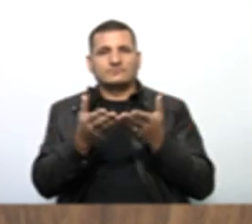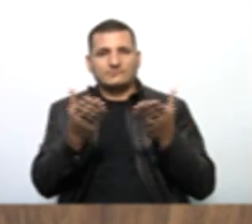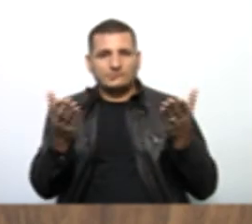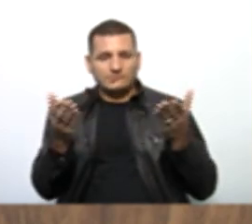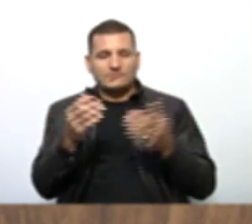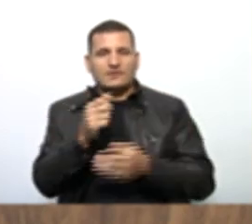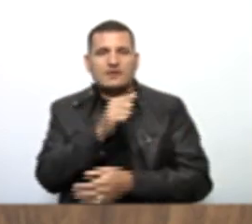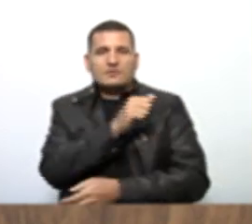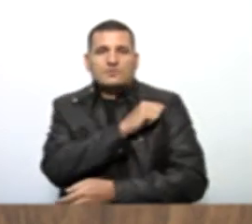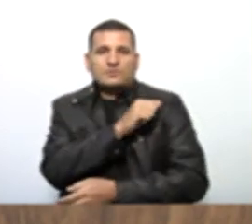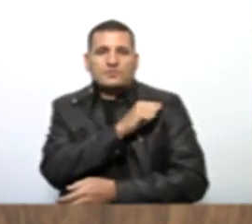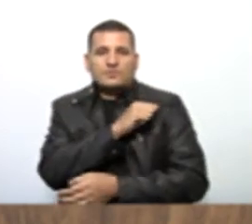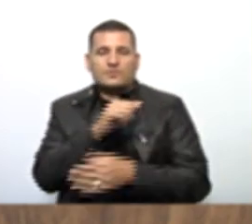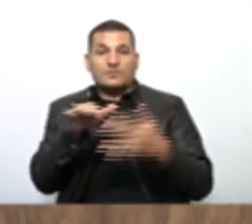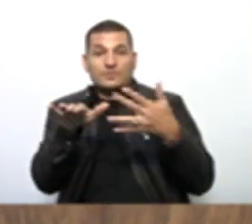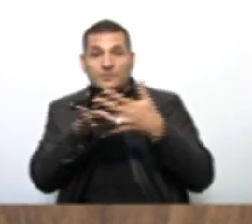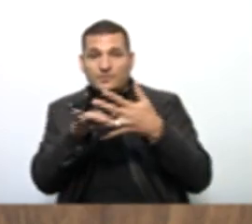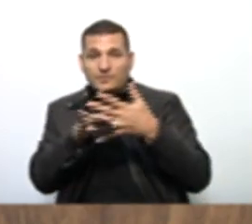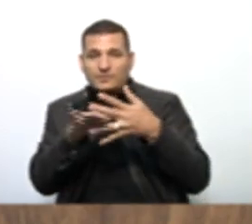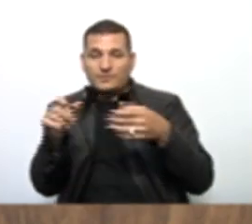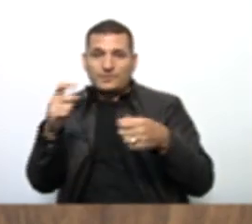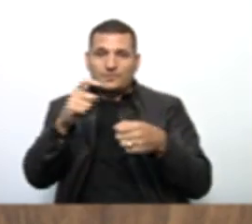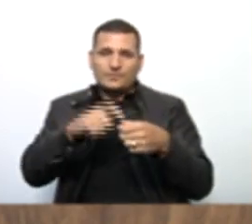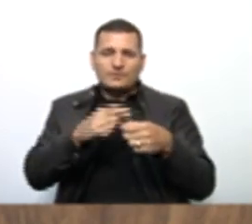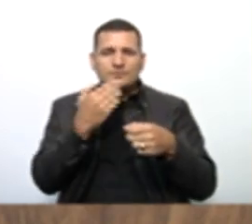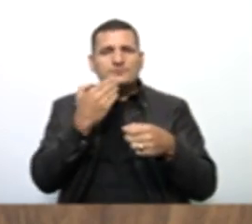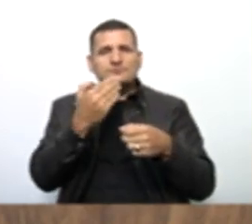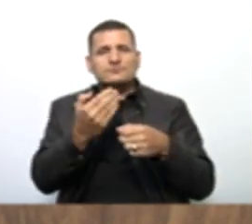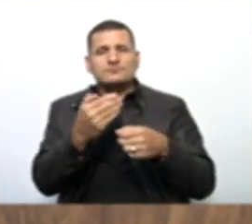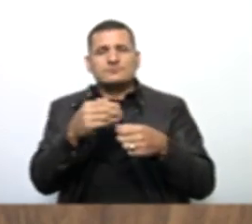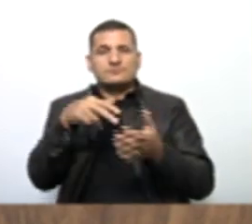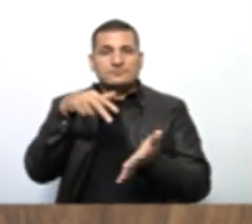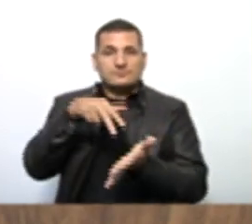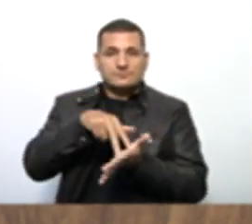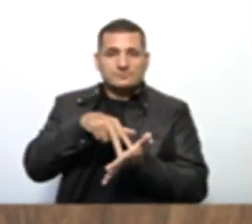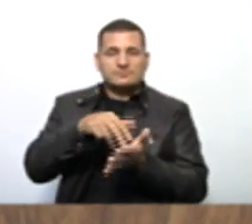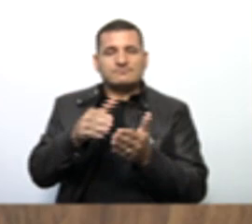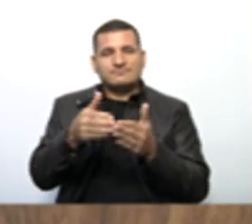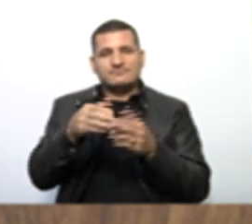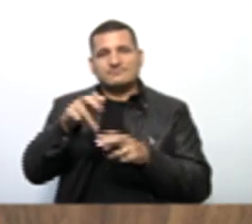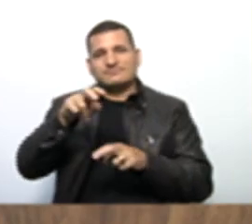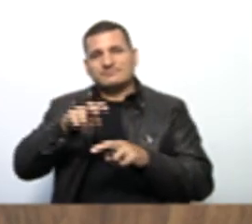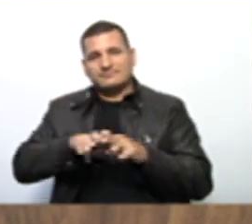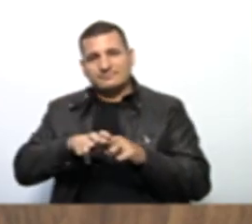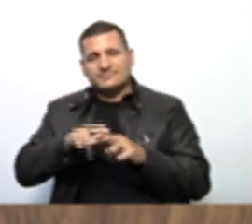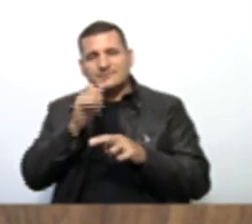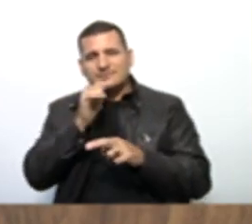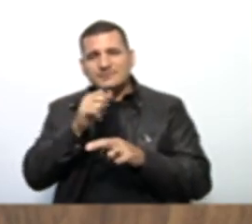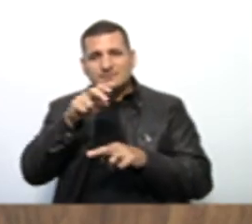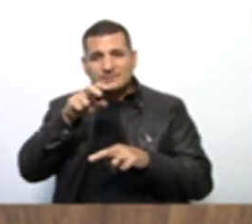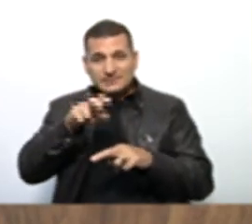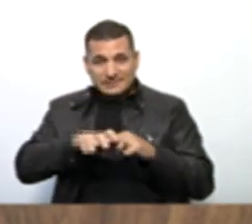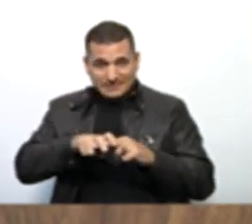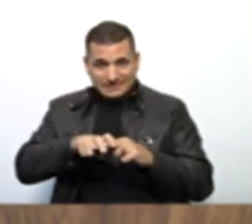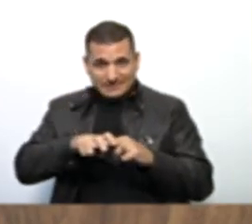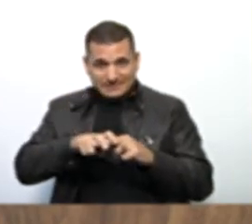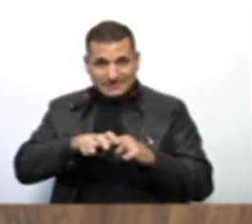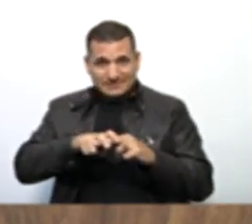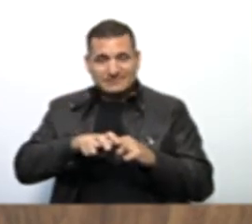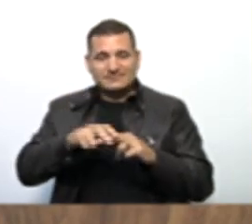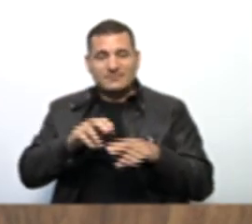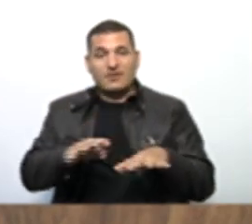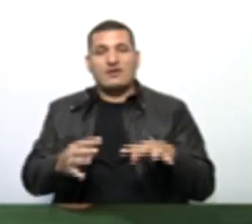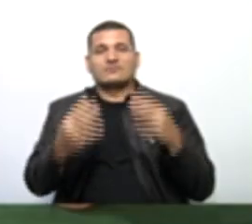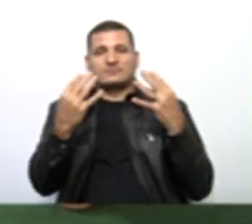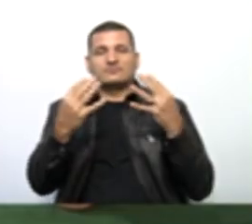né pedir pra quem está em pé já vai sentando vai se acalmando e quem tá e sentado de cabeça baixa a corda que vem conteúdo novo